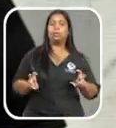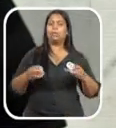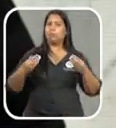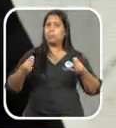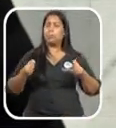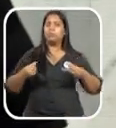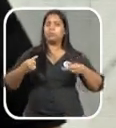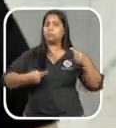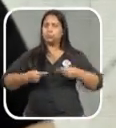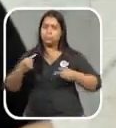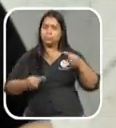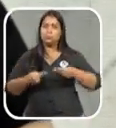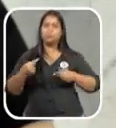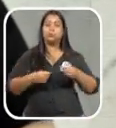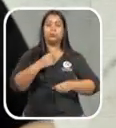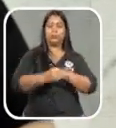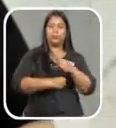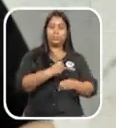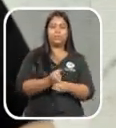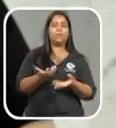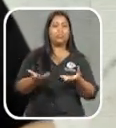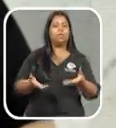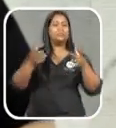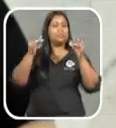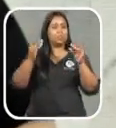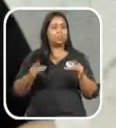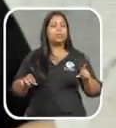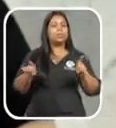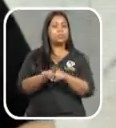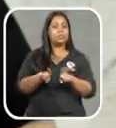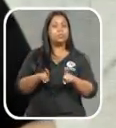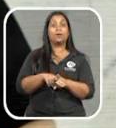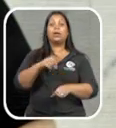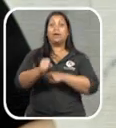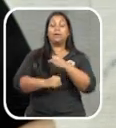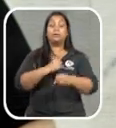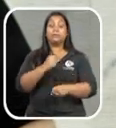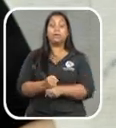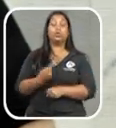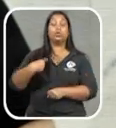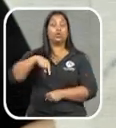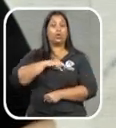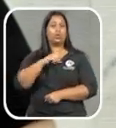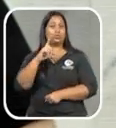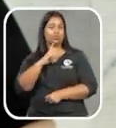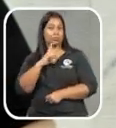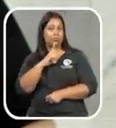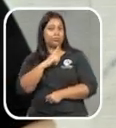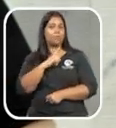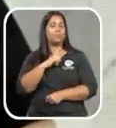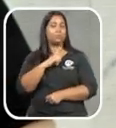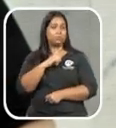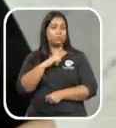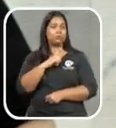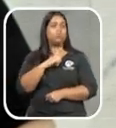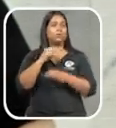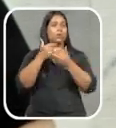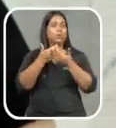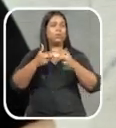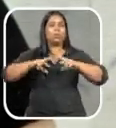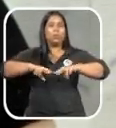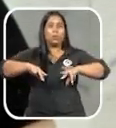também. Esse ano a gente teve uma série de projetos aqui que passaram pela Câmara,